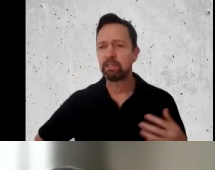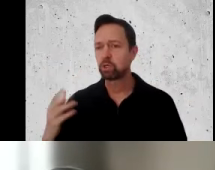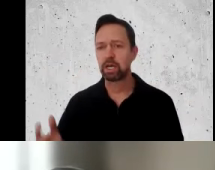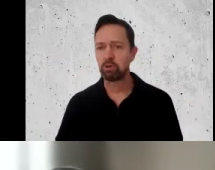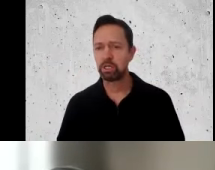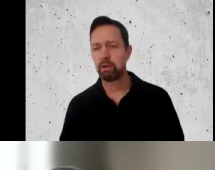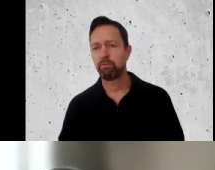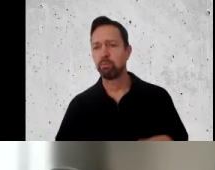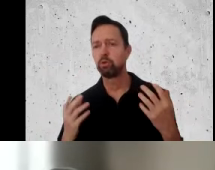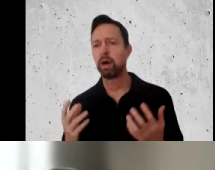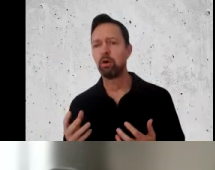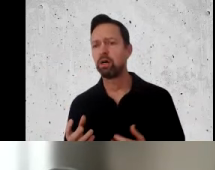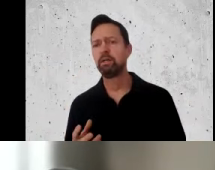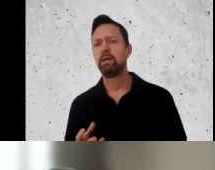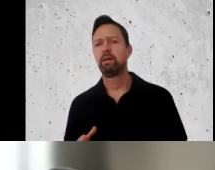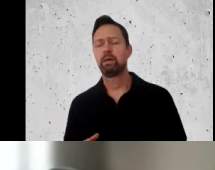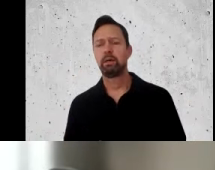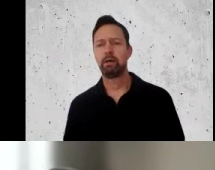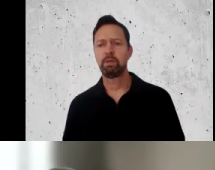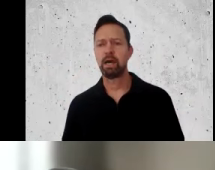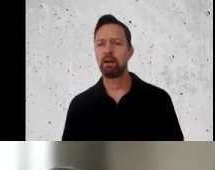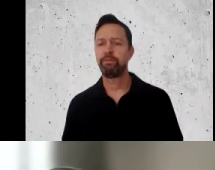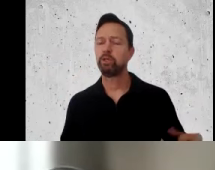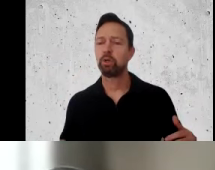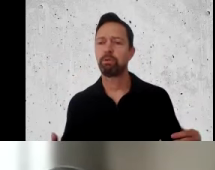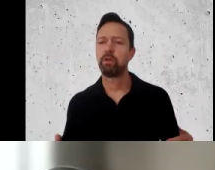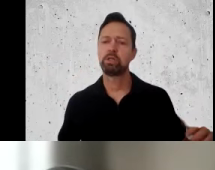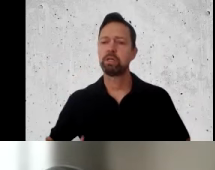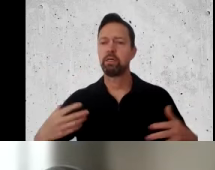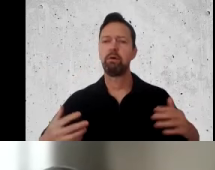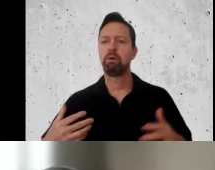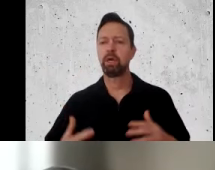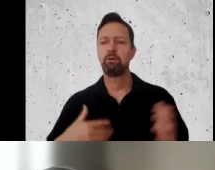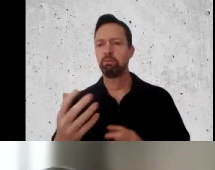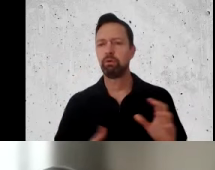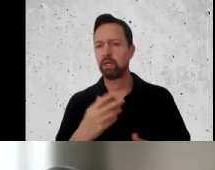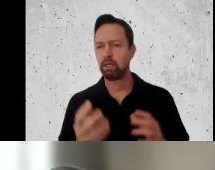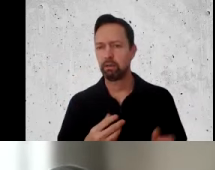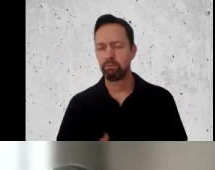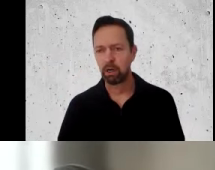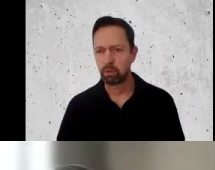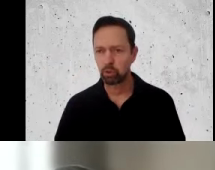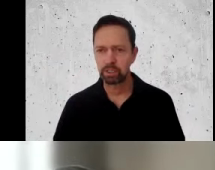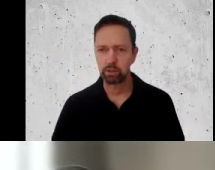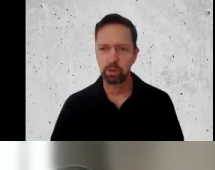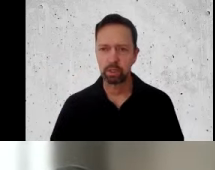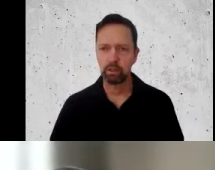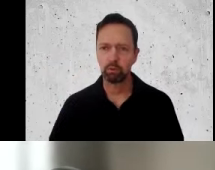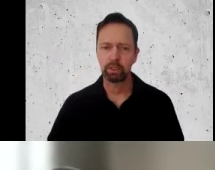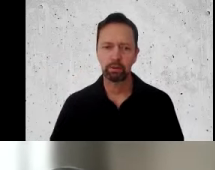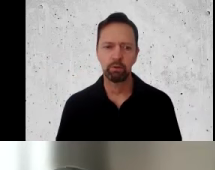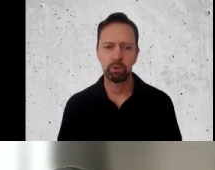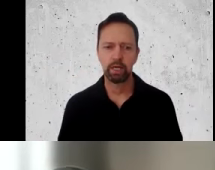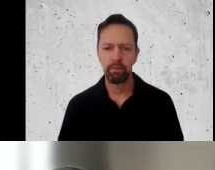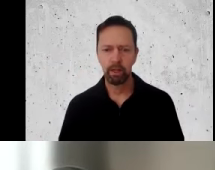A venda dos carros da GM foi muito maior, e aí a Fisher aproveitou e disse, ah, então eu quero, vou querer algumas concessões aqui